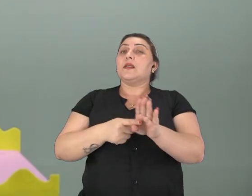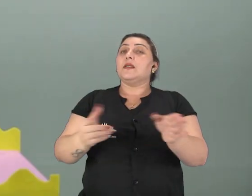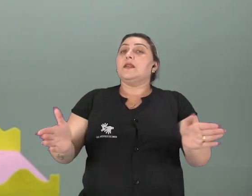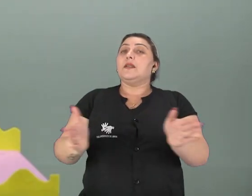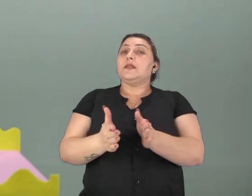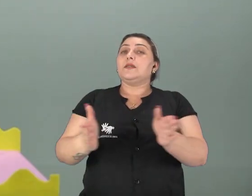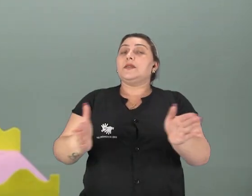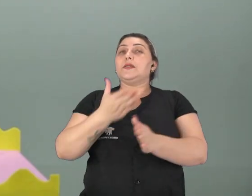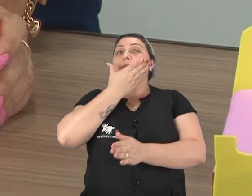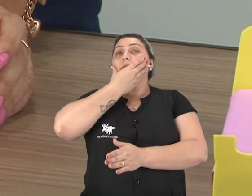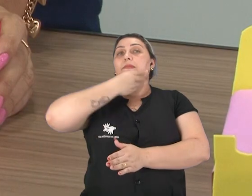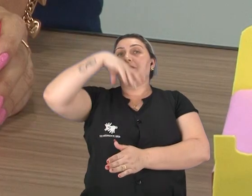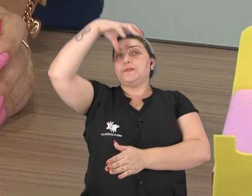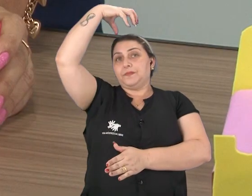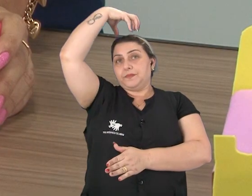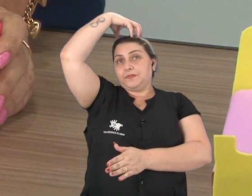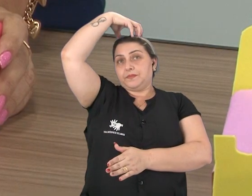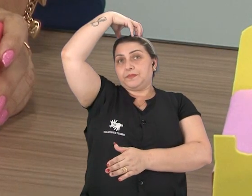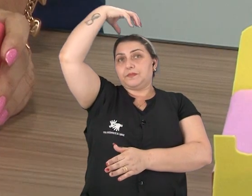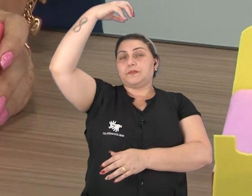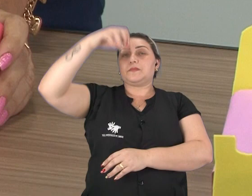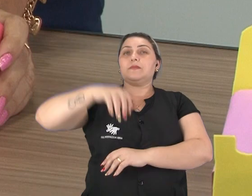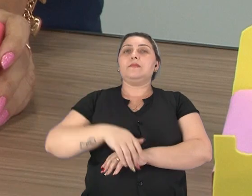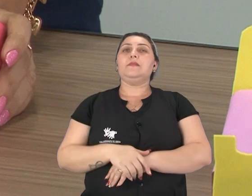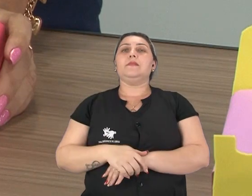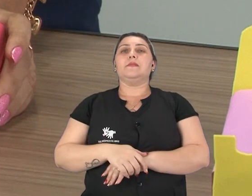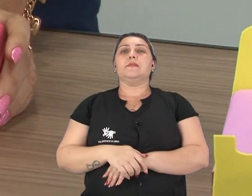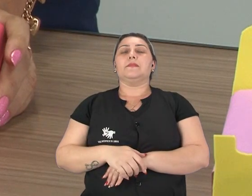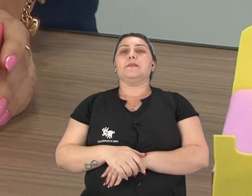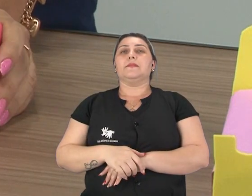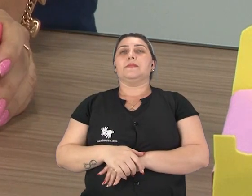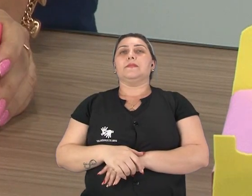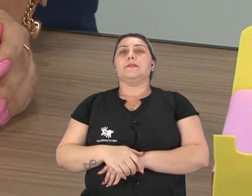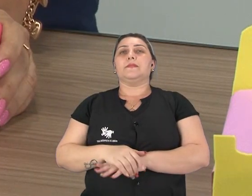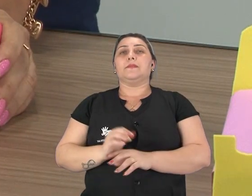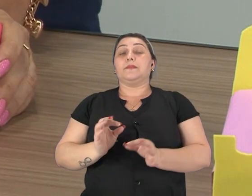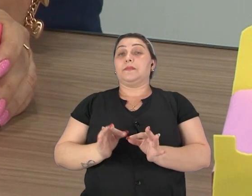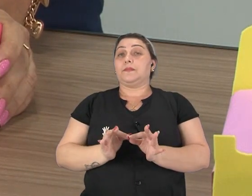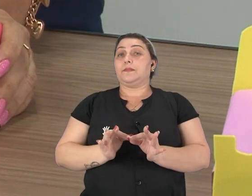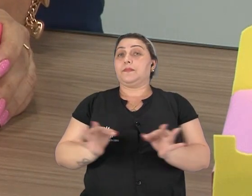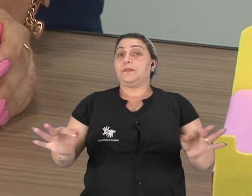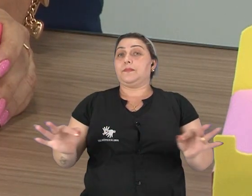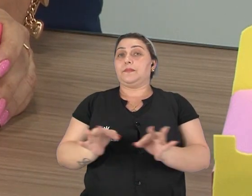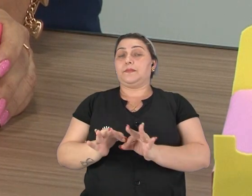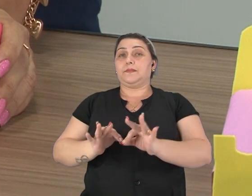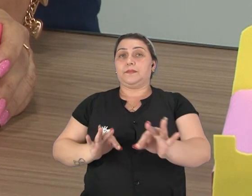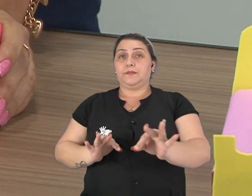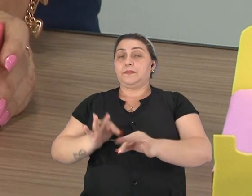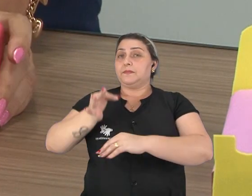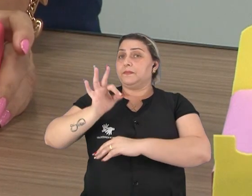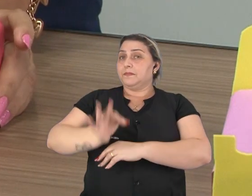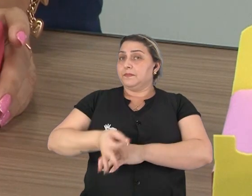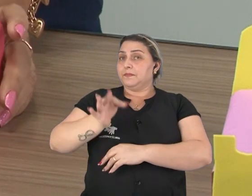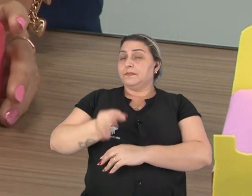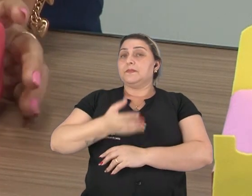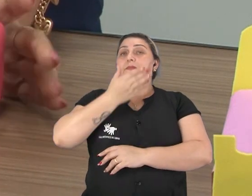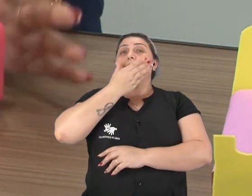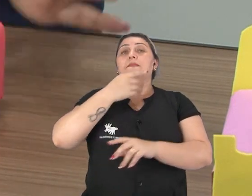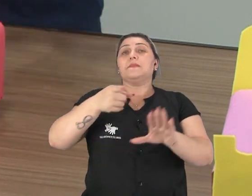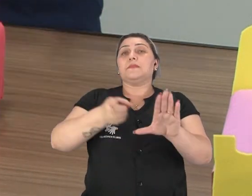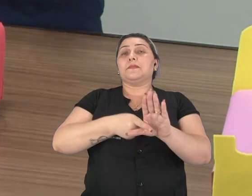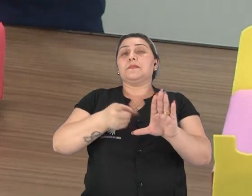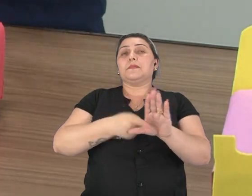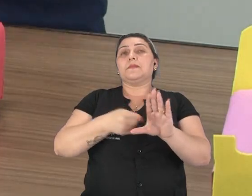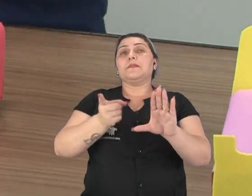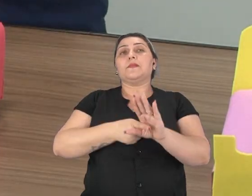do rei. E essa medida era certinha do pé do rei.